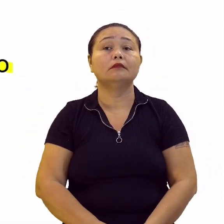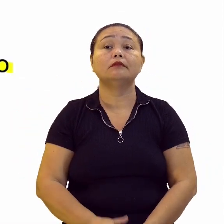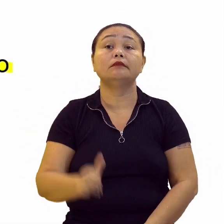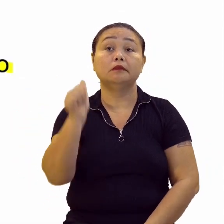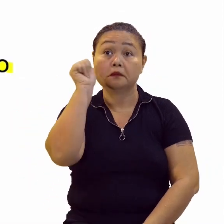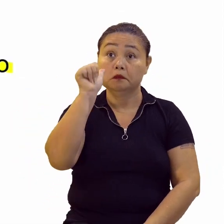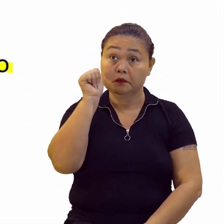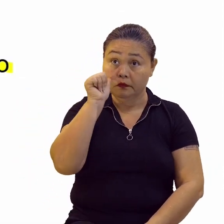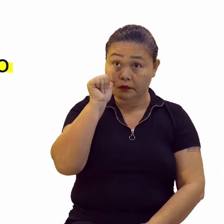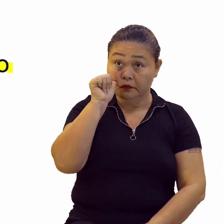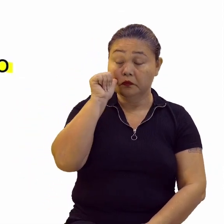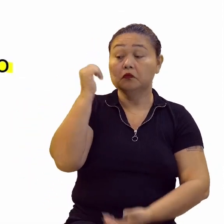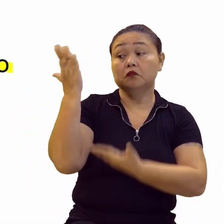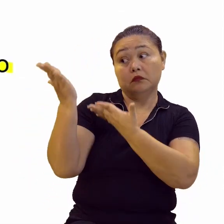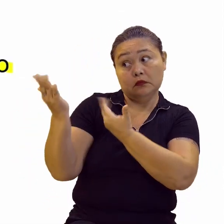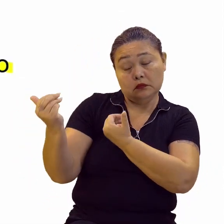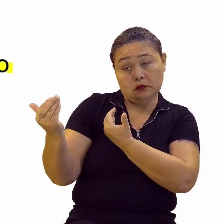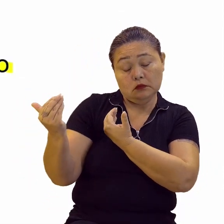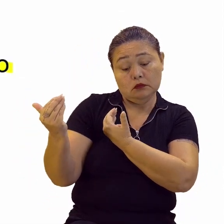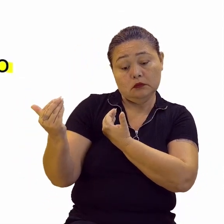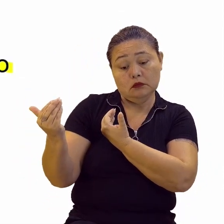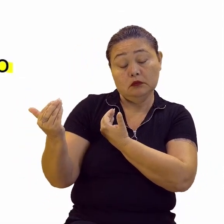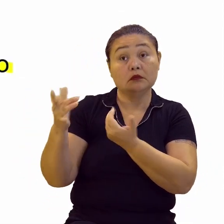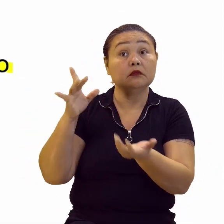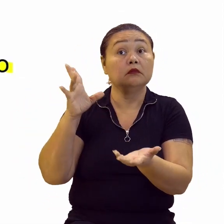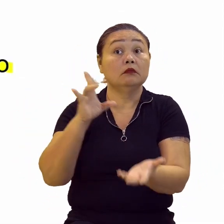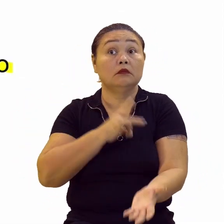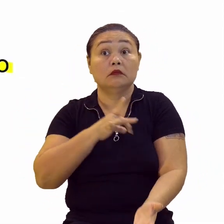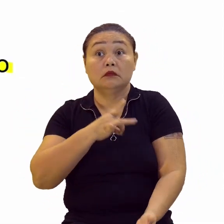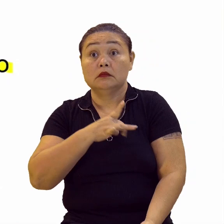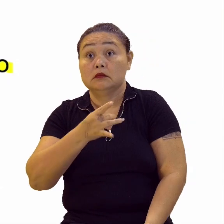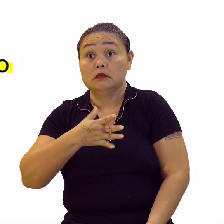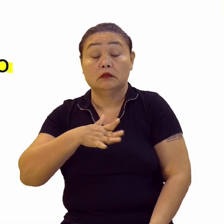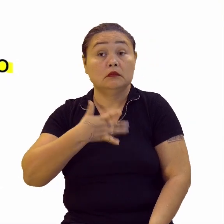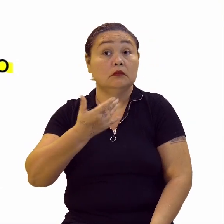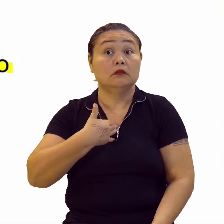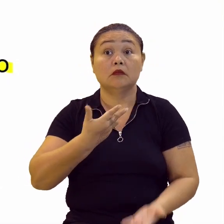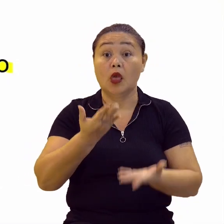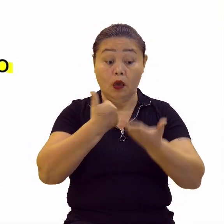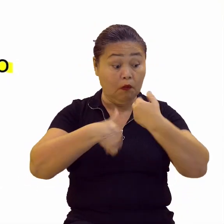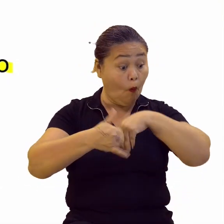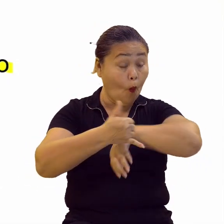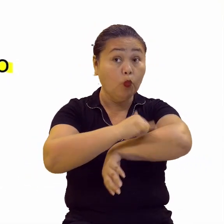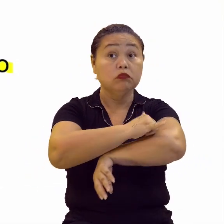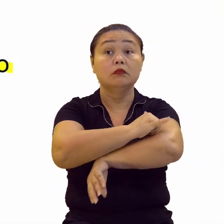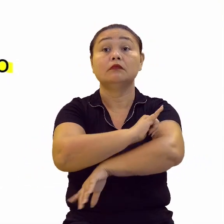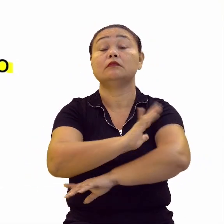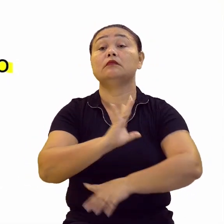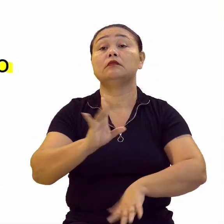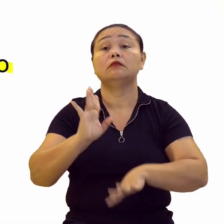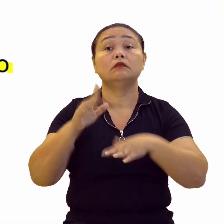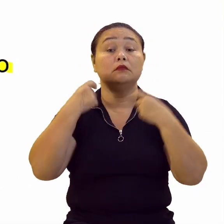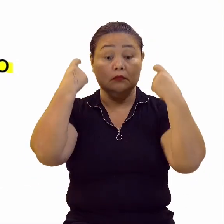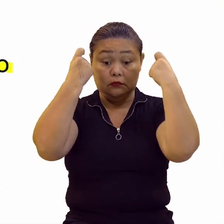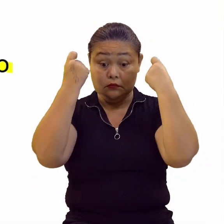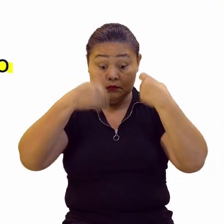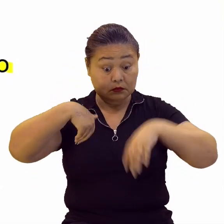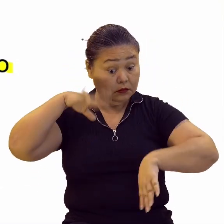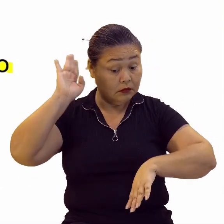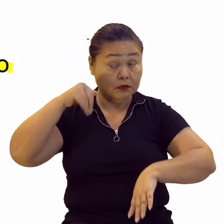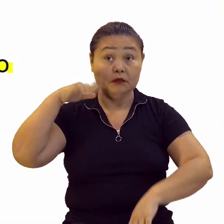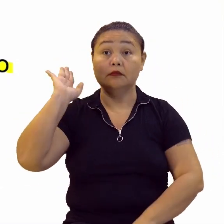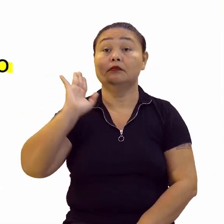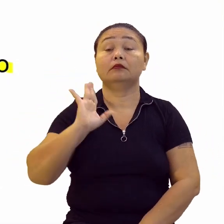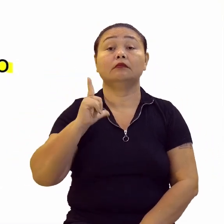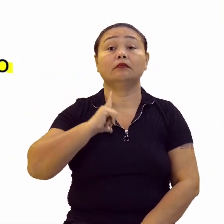mulher, adolescente, medo súbito de ganhar peso, uma preocupação excessiva